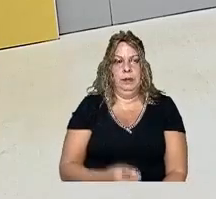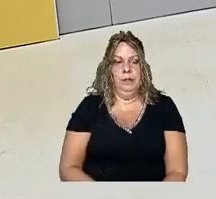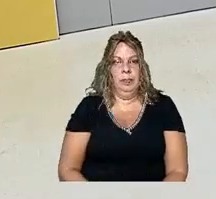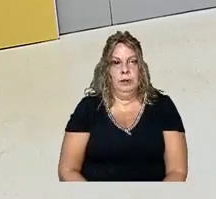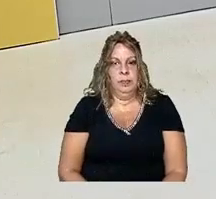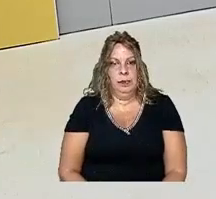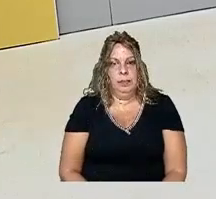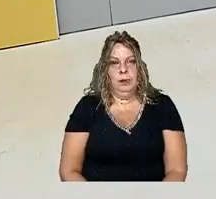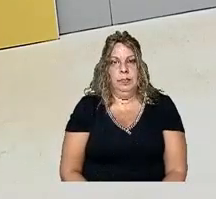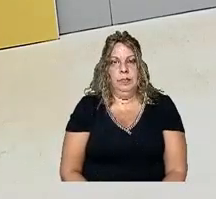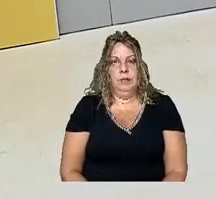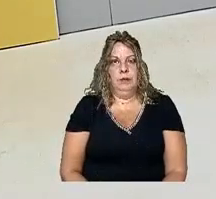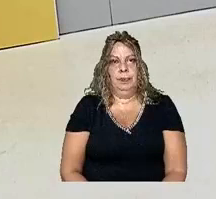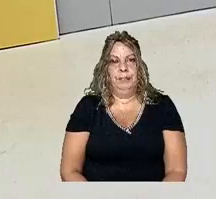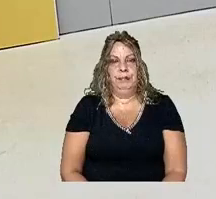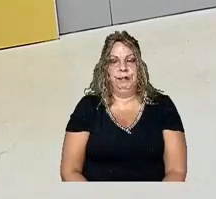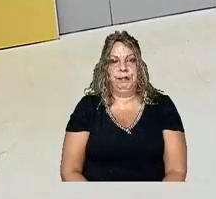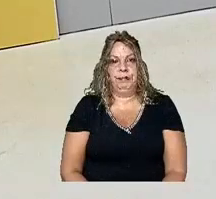40.